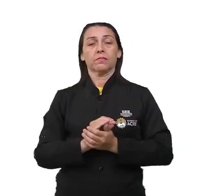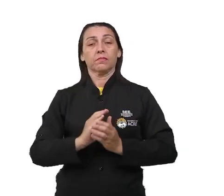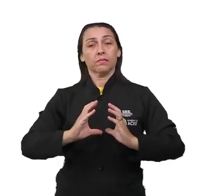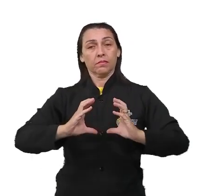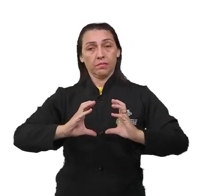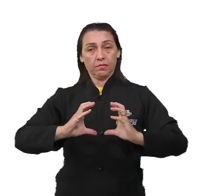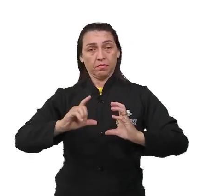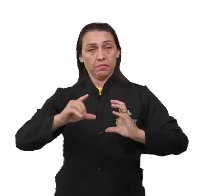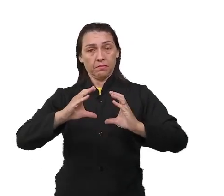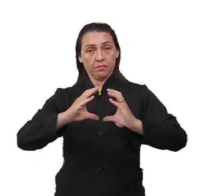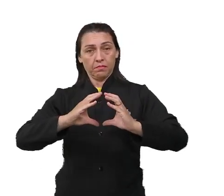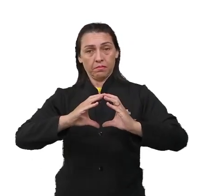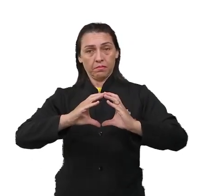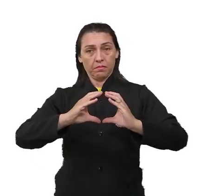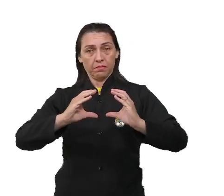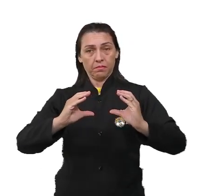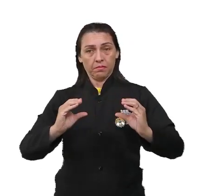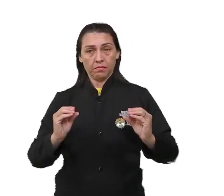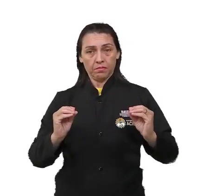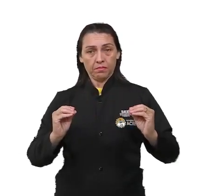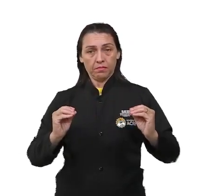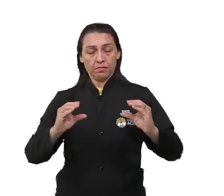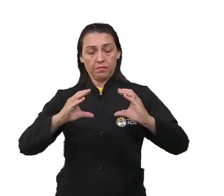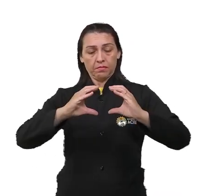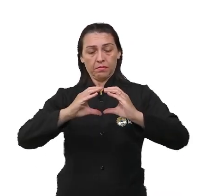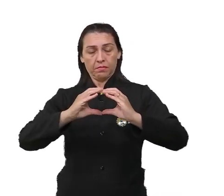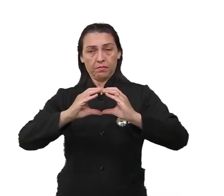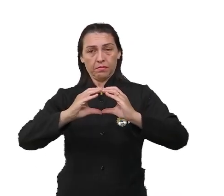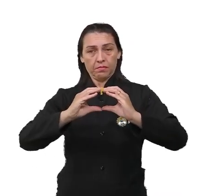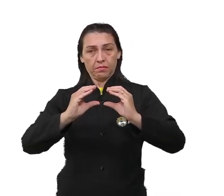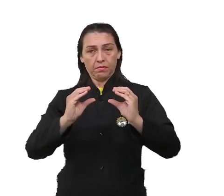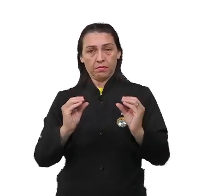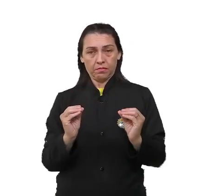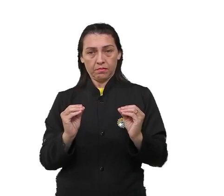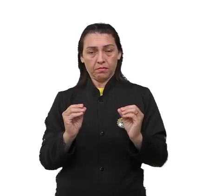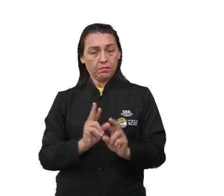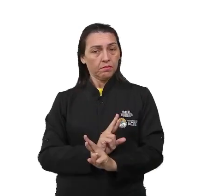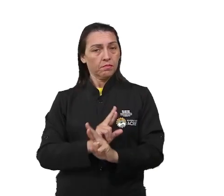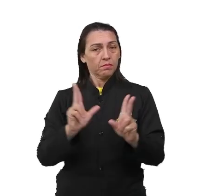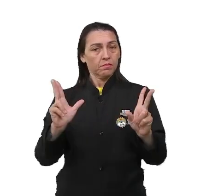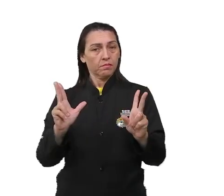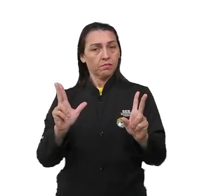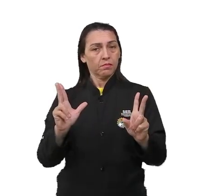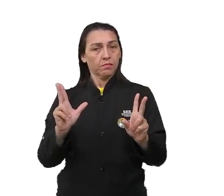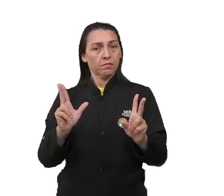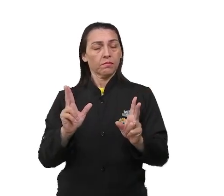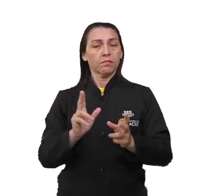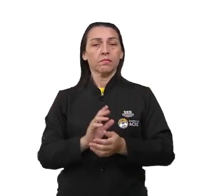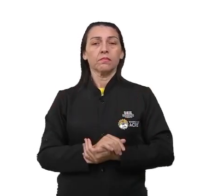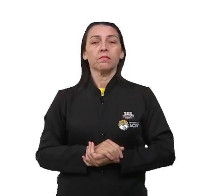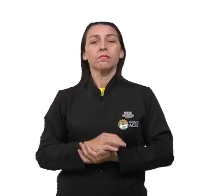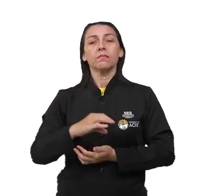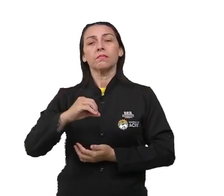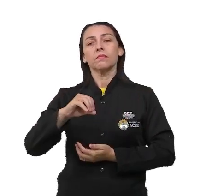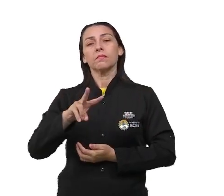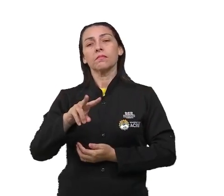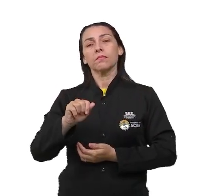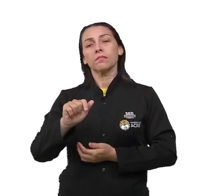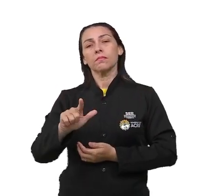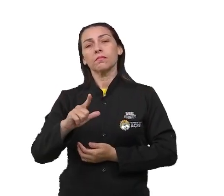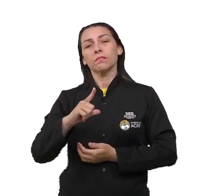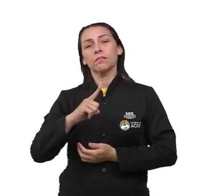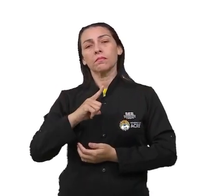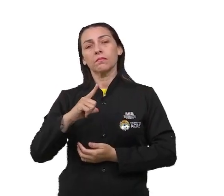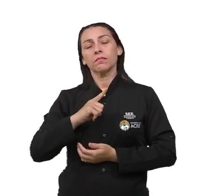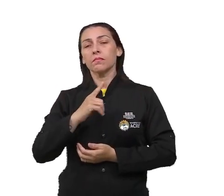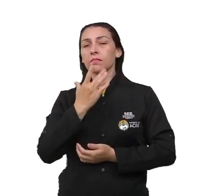é redonda. Nesse caso aqui, a bola do futebol americano, ela é oval e ela possui até